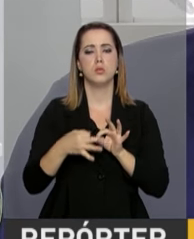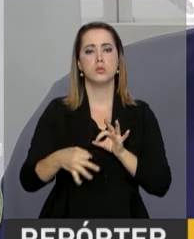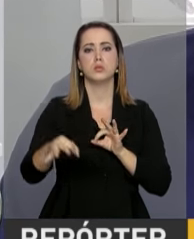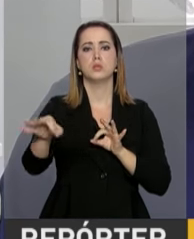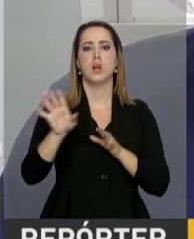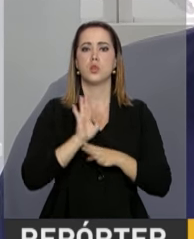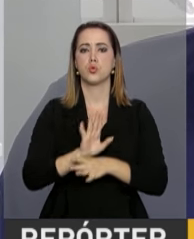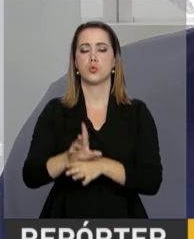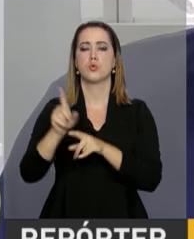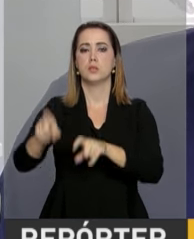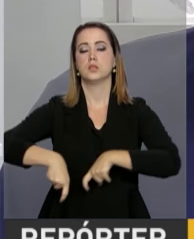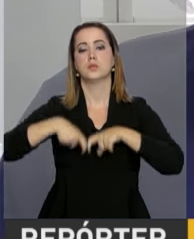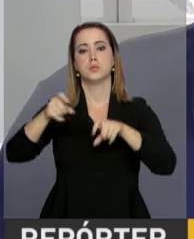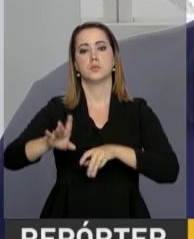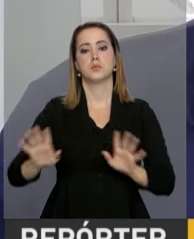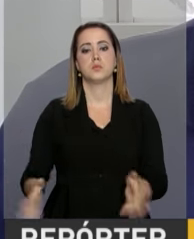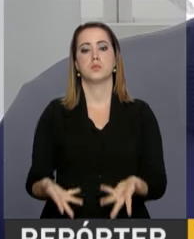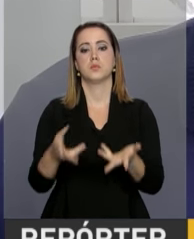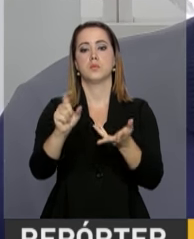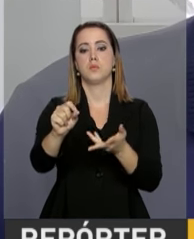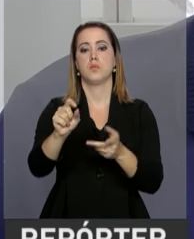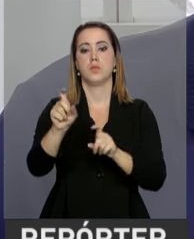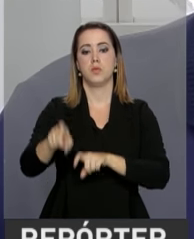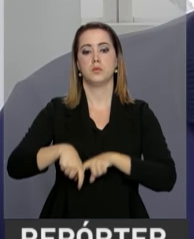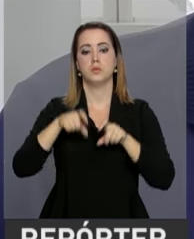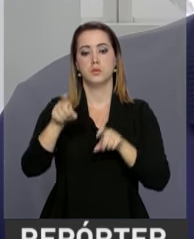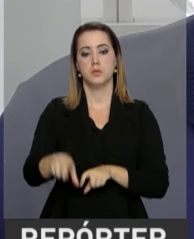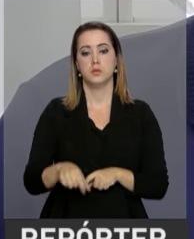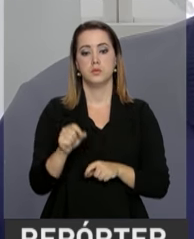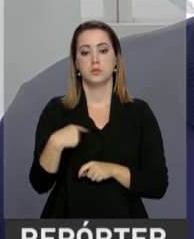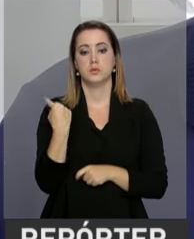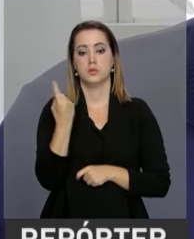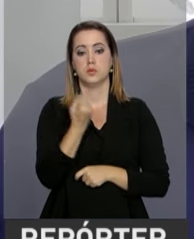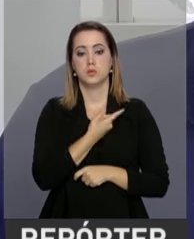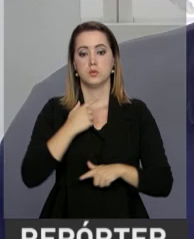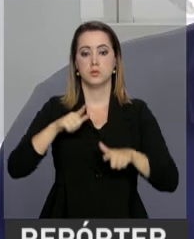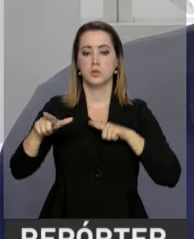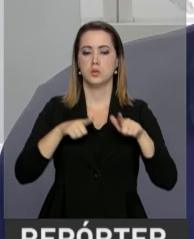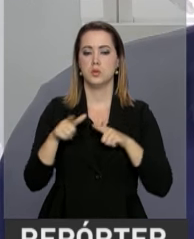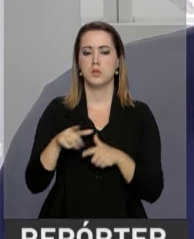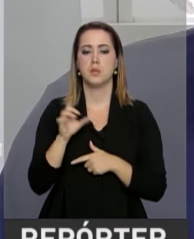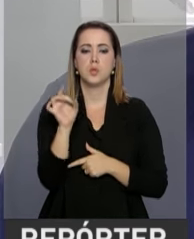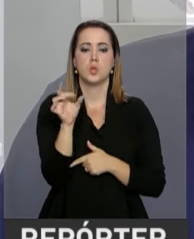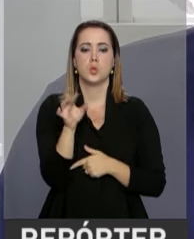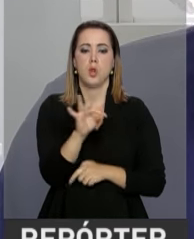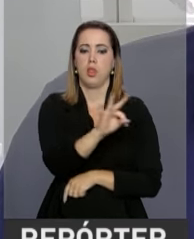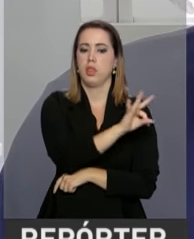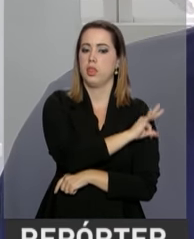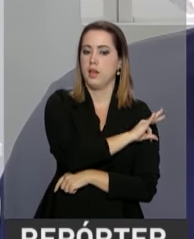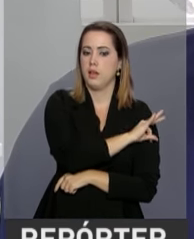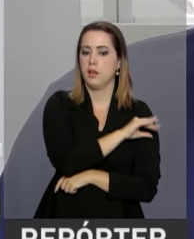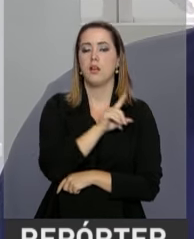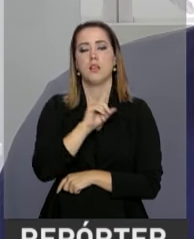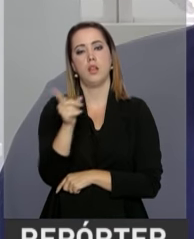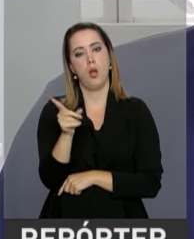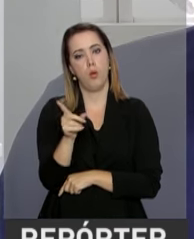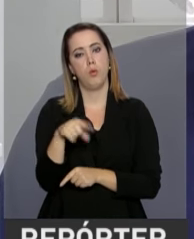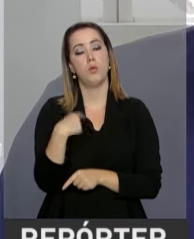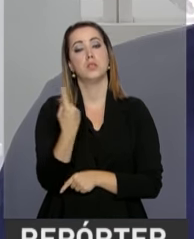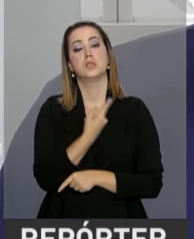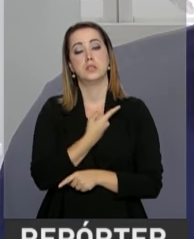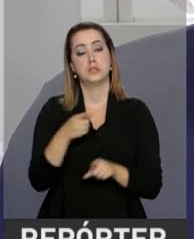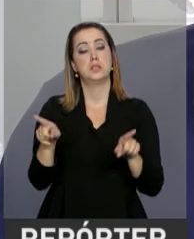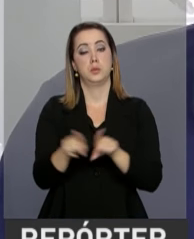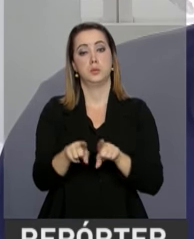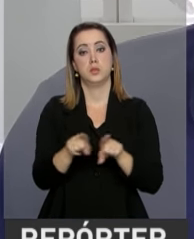à promoção do desenvolvimento rural da população. Então nós atuamos não apenas na parte técnica de produção, mas